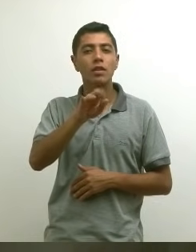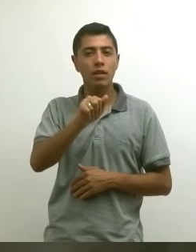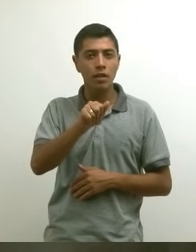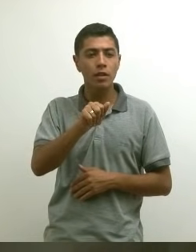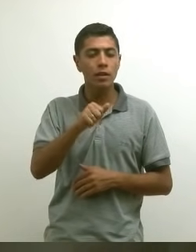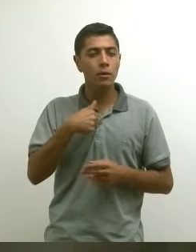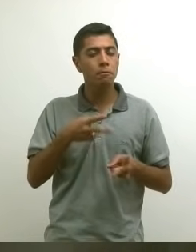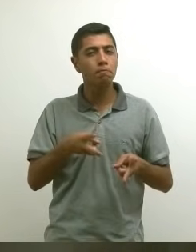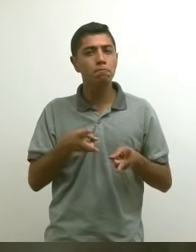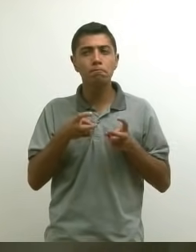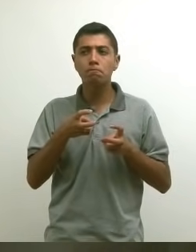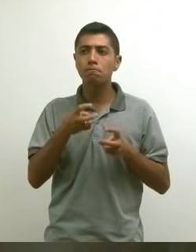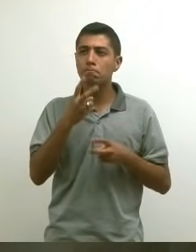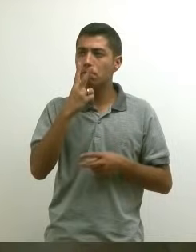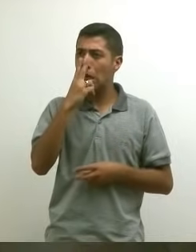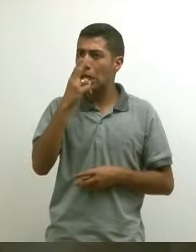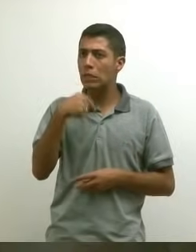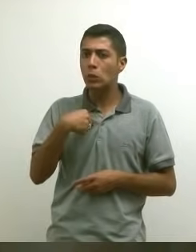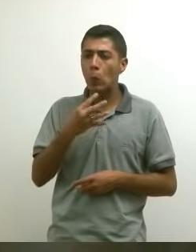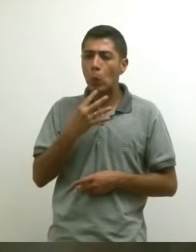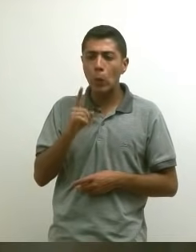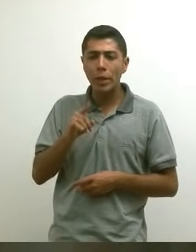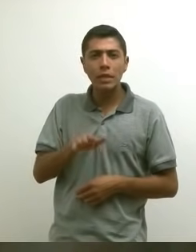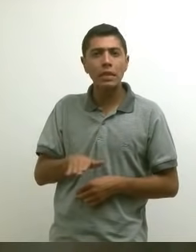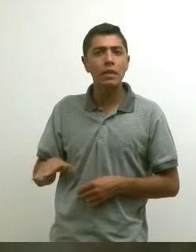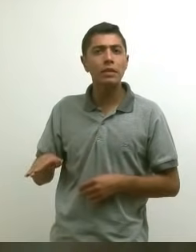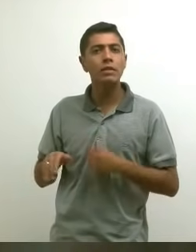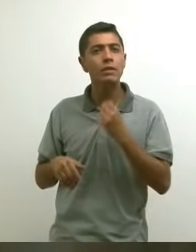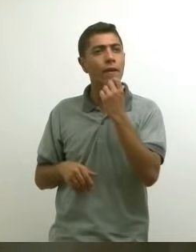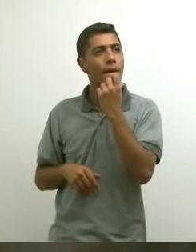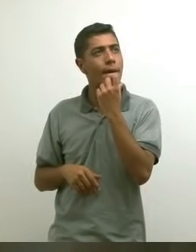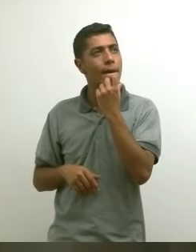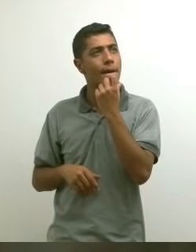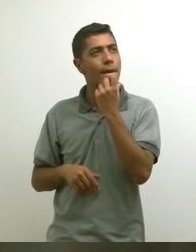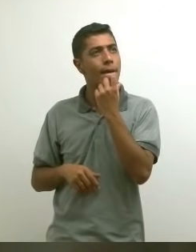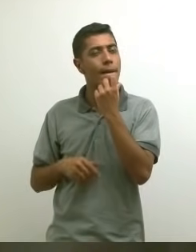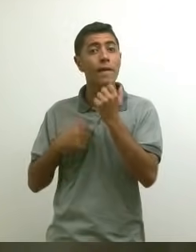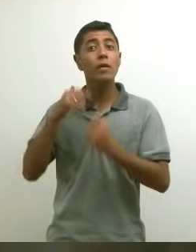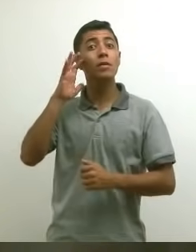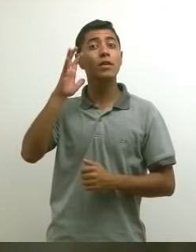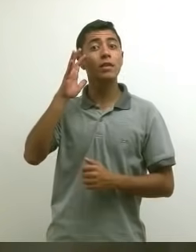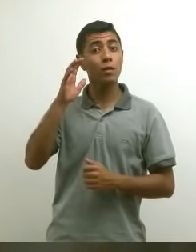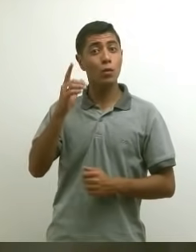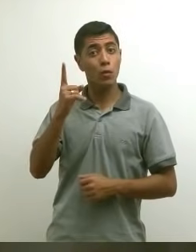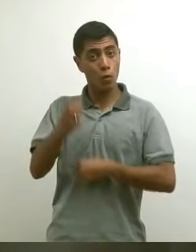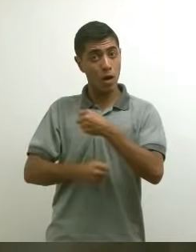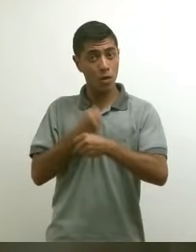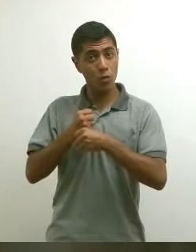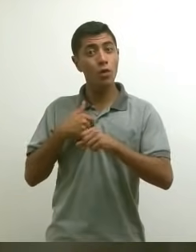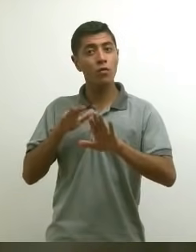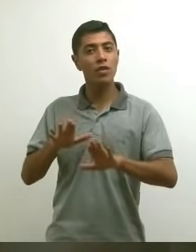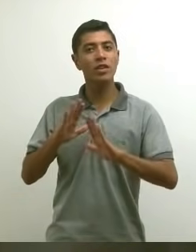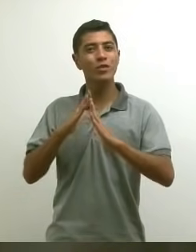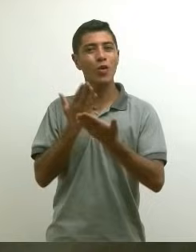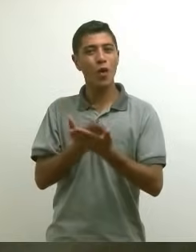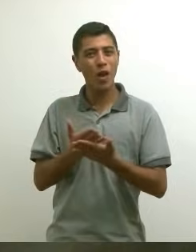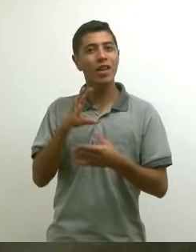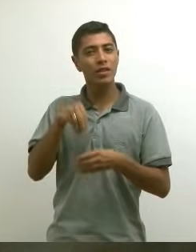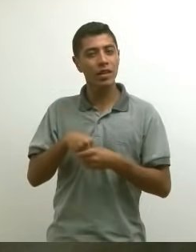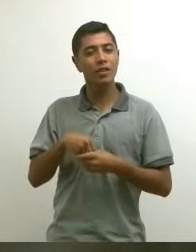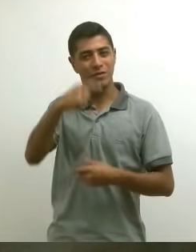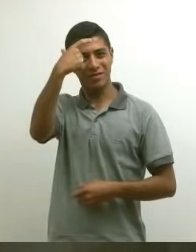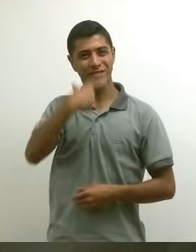ficado um ano como um médico acompanhando criança na escola porque na formação dos neurologistas psiquiatras infantis